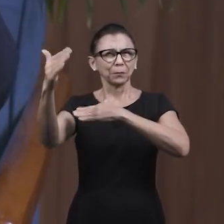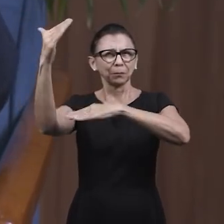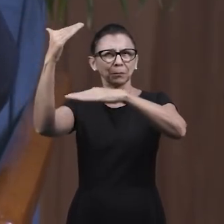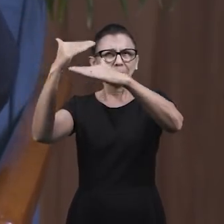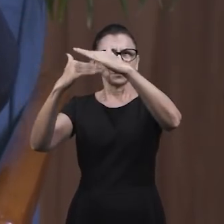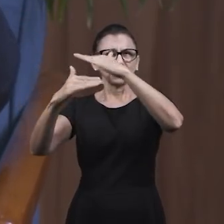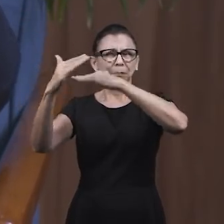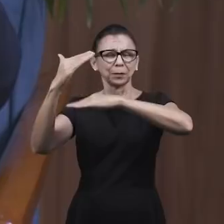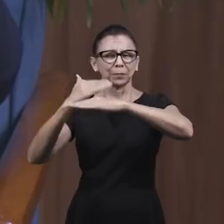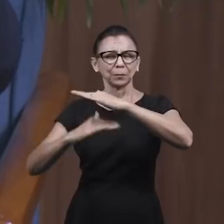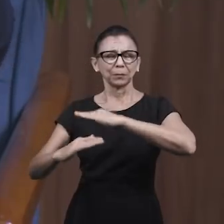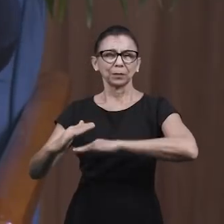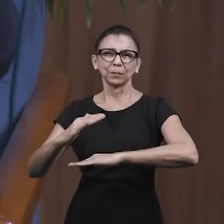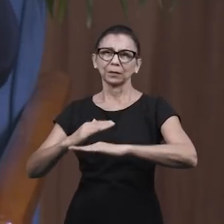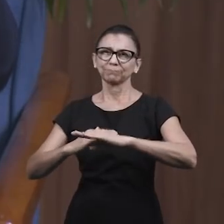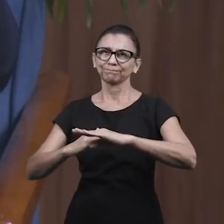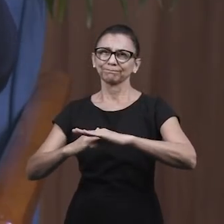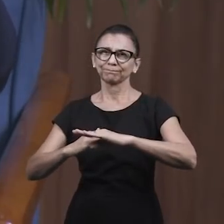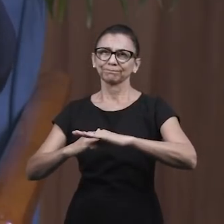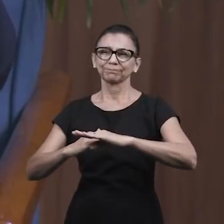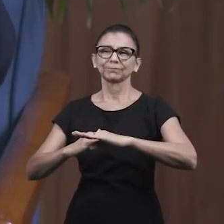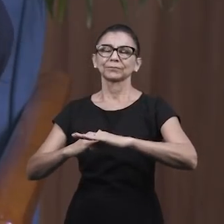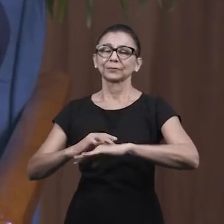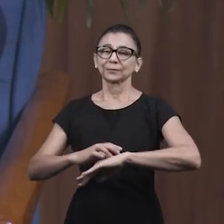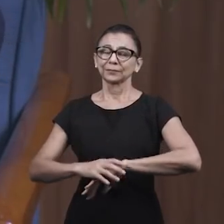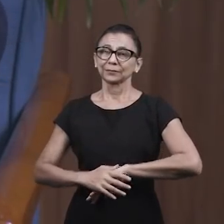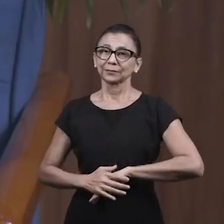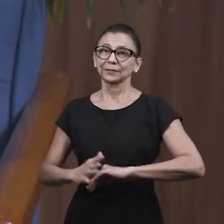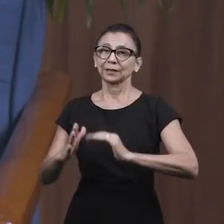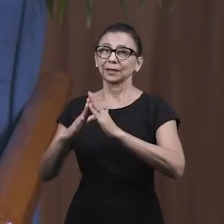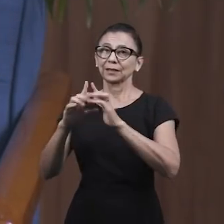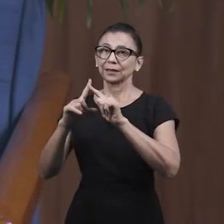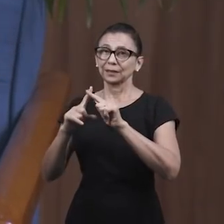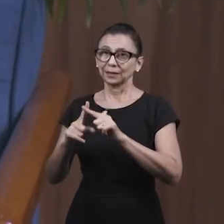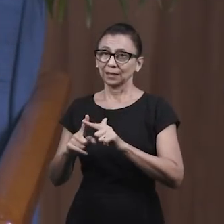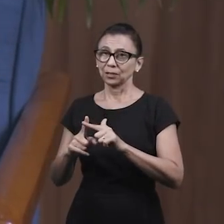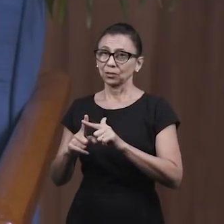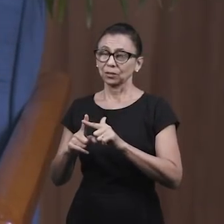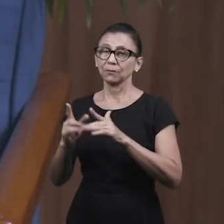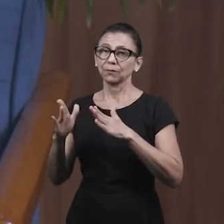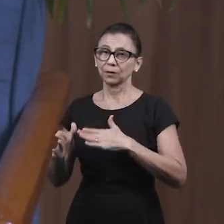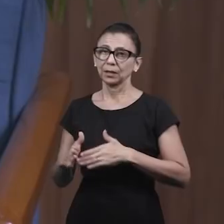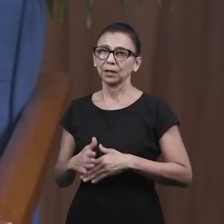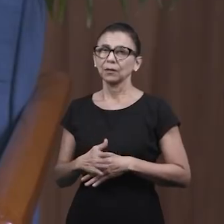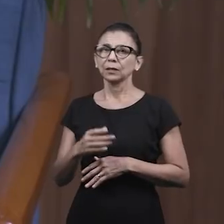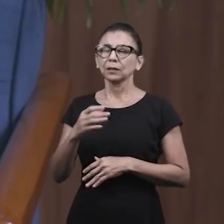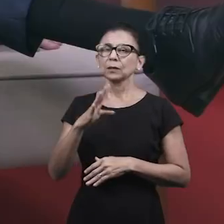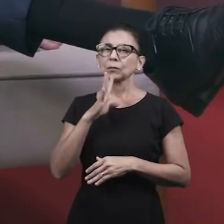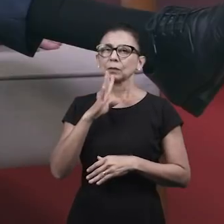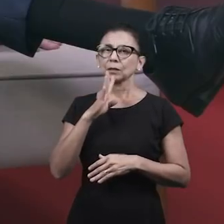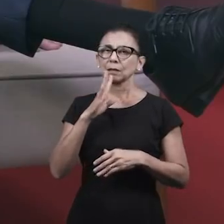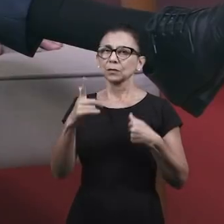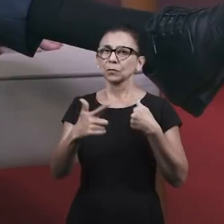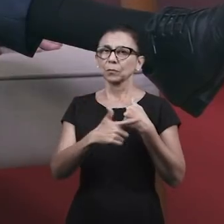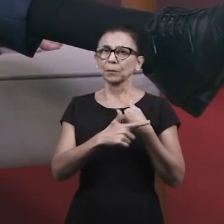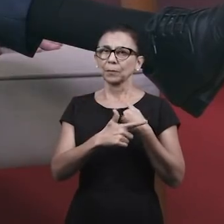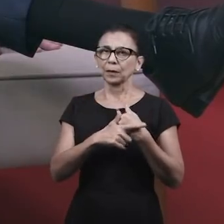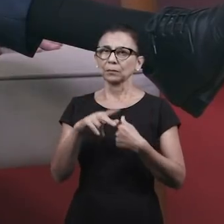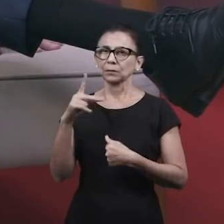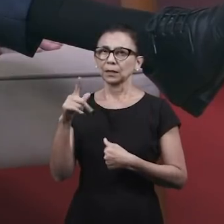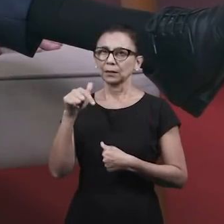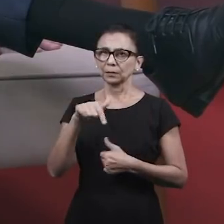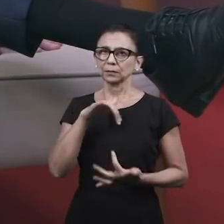melhor e há coisas que tornam a vida pior. Haja vista essa situação que você mesmo colocou, o ano que foi, a pandemia, enfim.